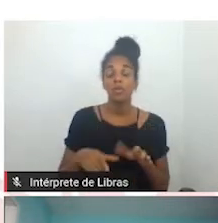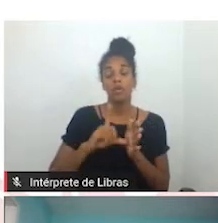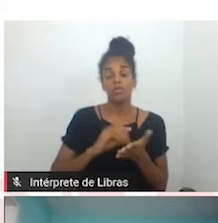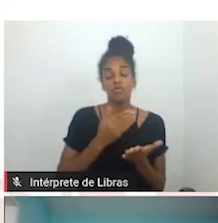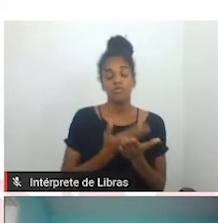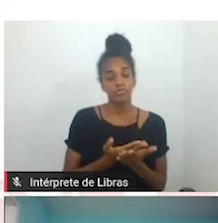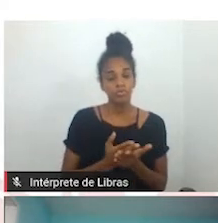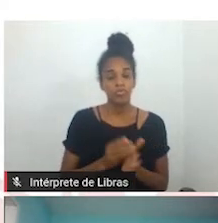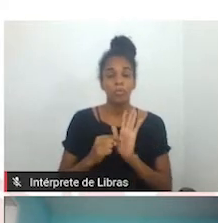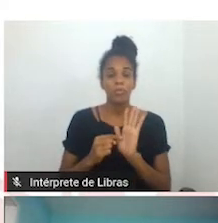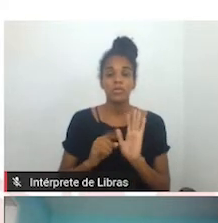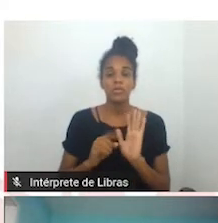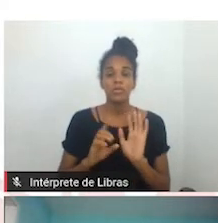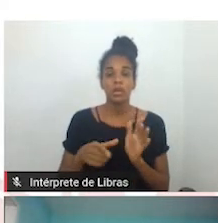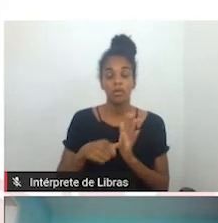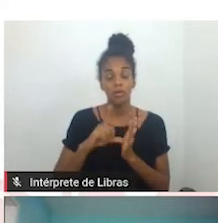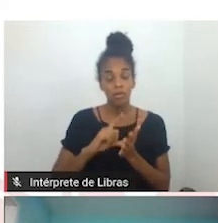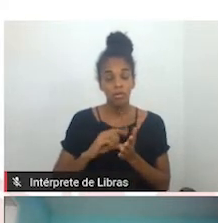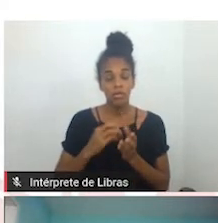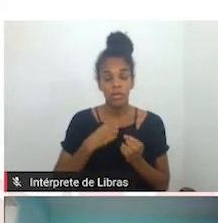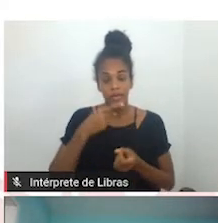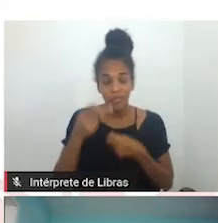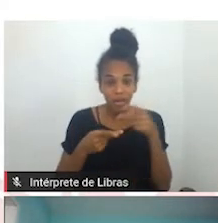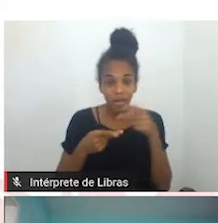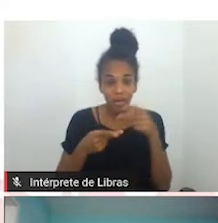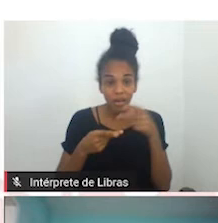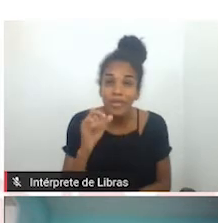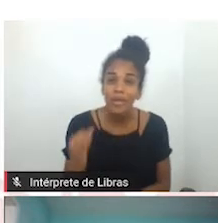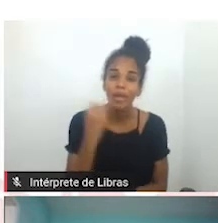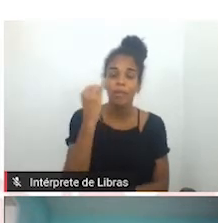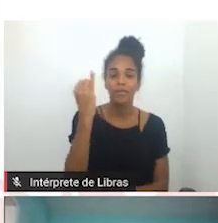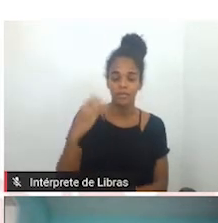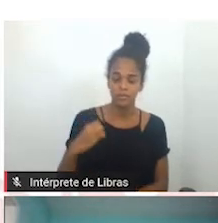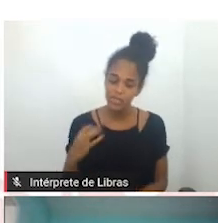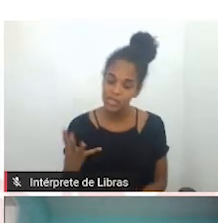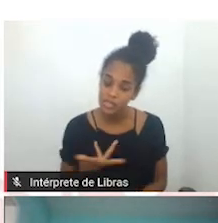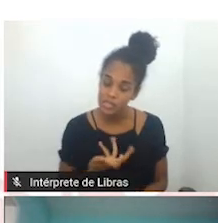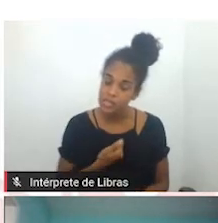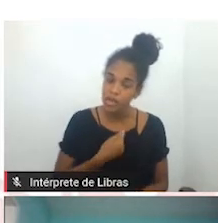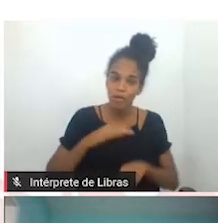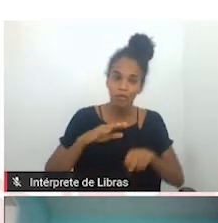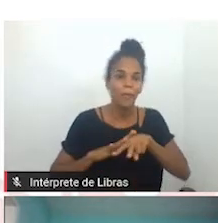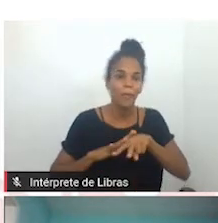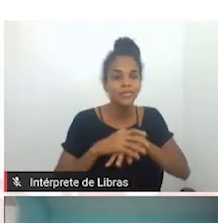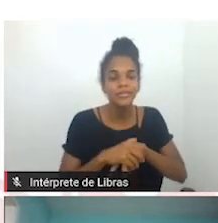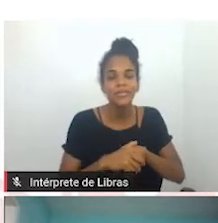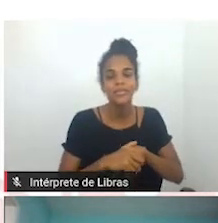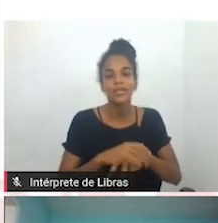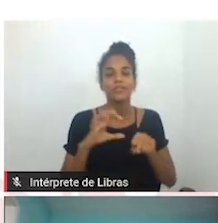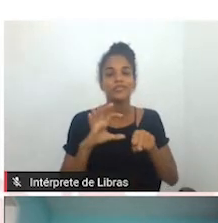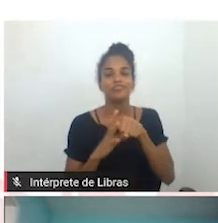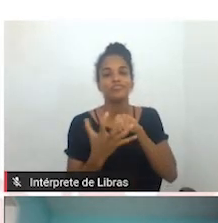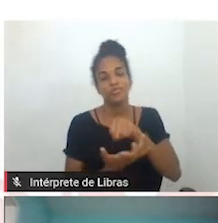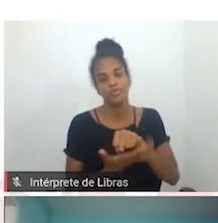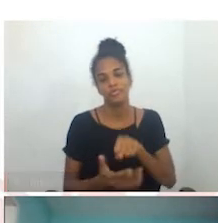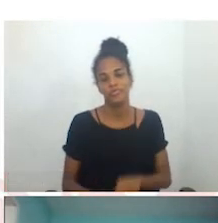que realmente salva o paciente com COVID? O que realmente salva ele é o que a gente já faz há